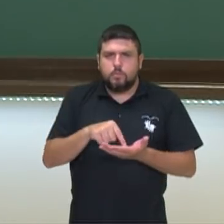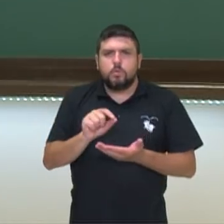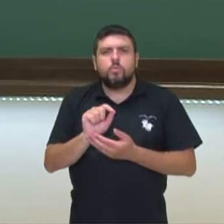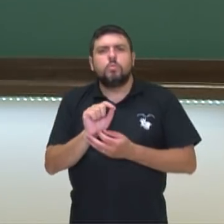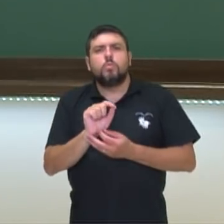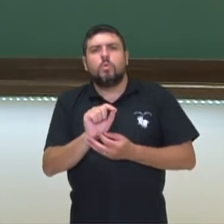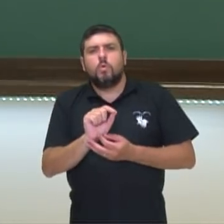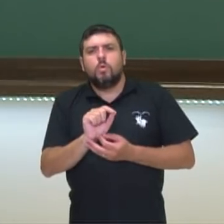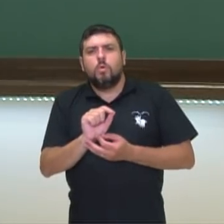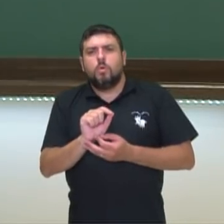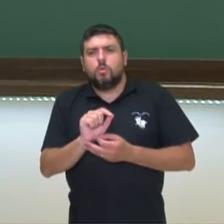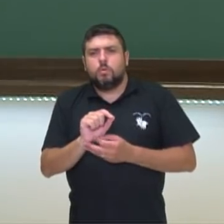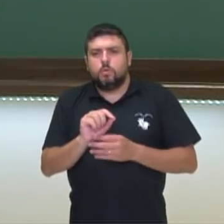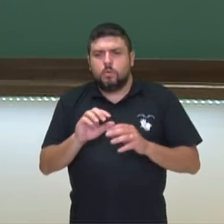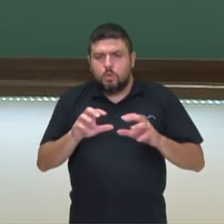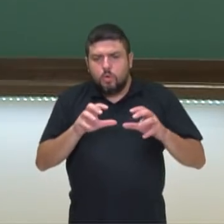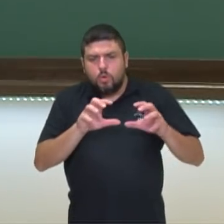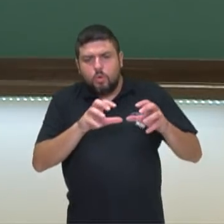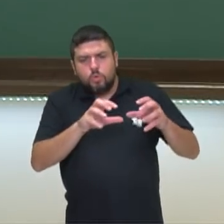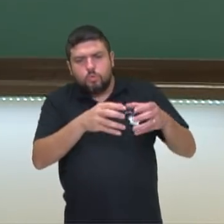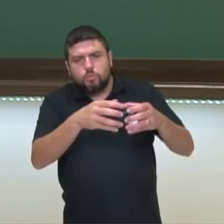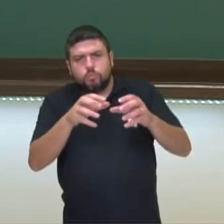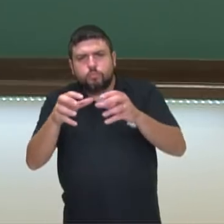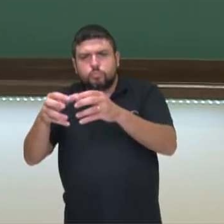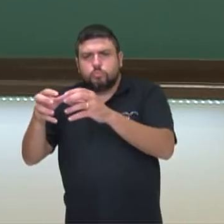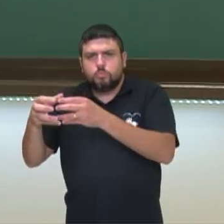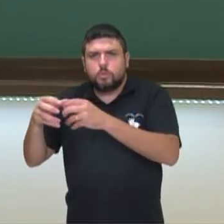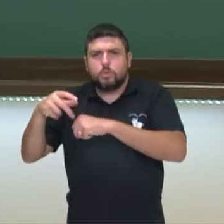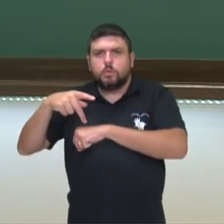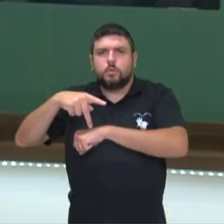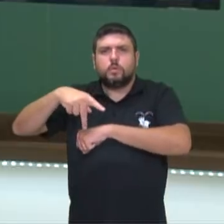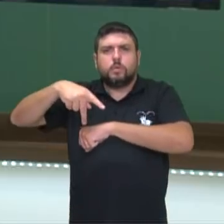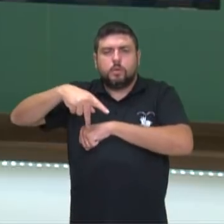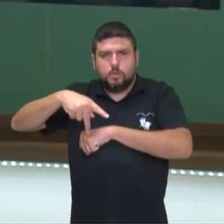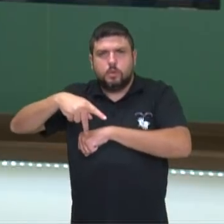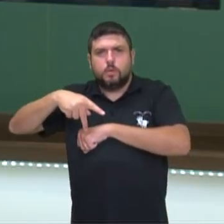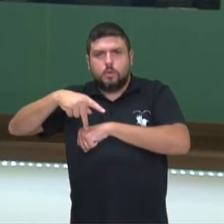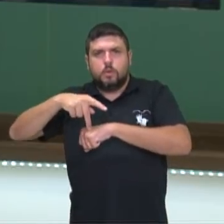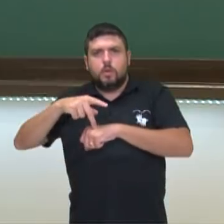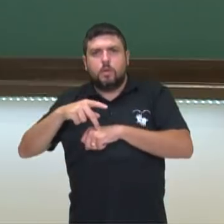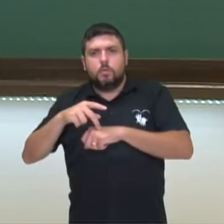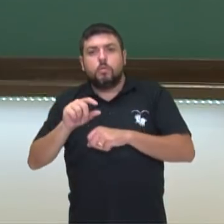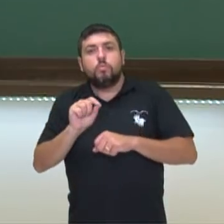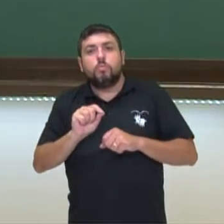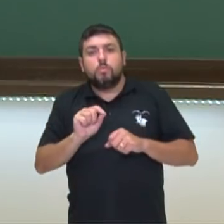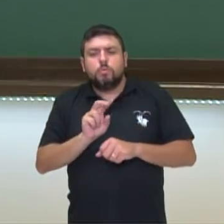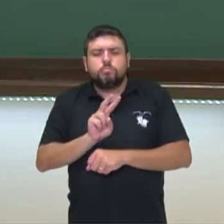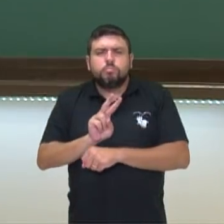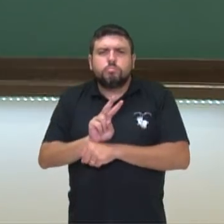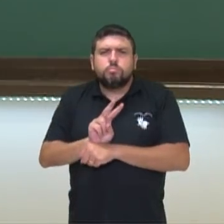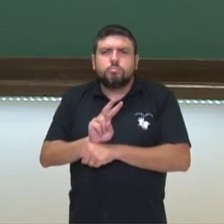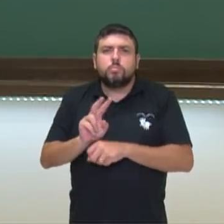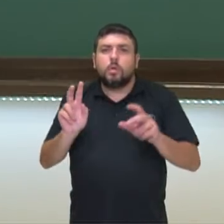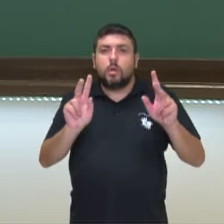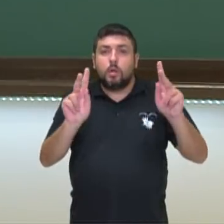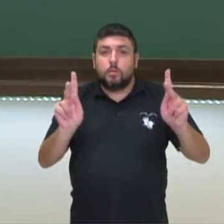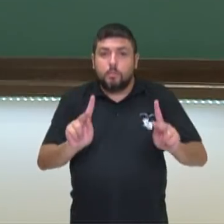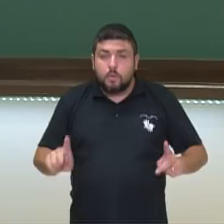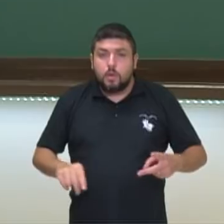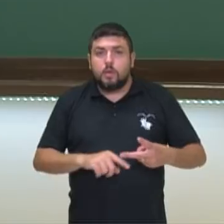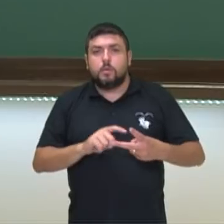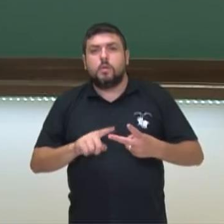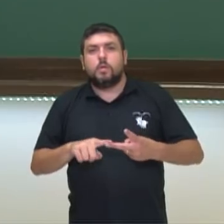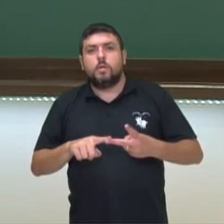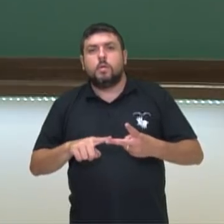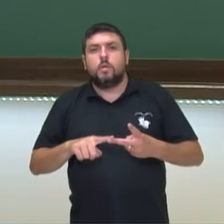no desenvolvimento dessas relações e para garantir também a manutenção, ou seja, da paz, ou seja, da proteção